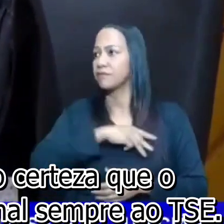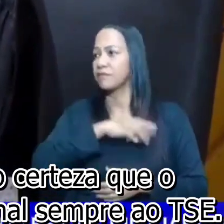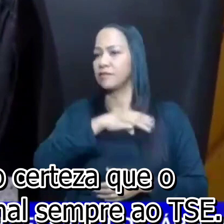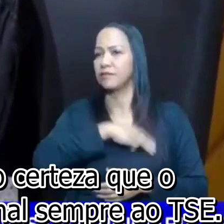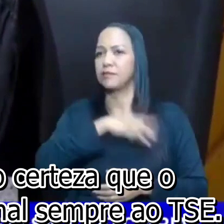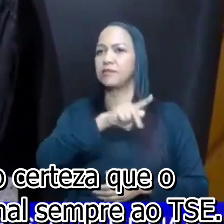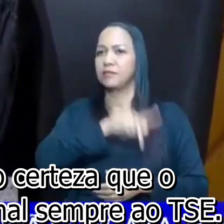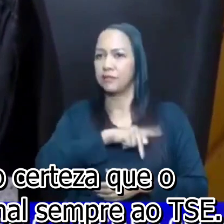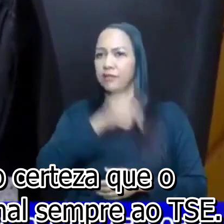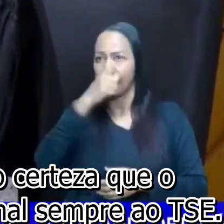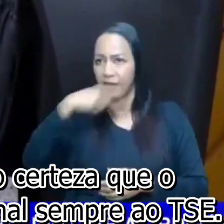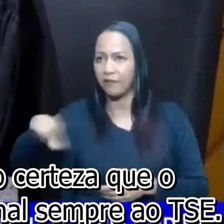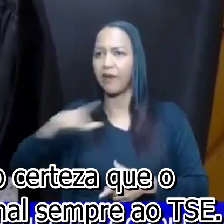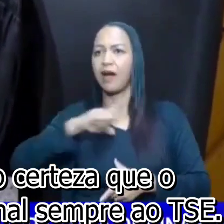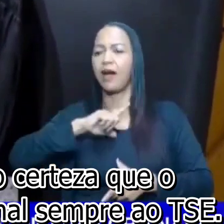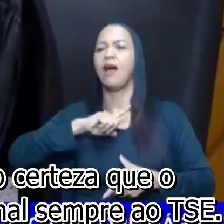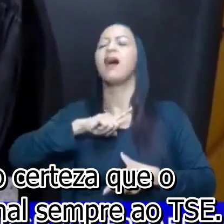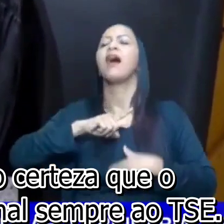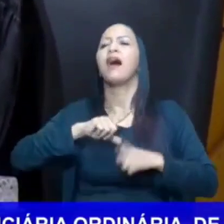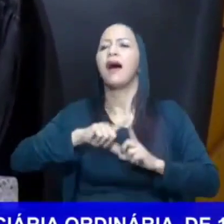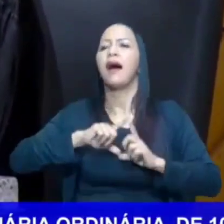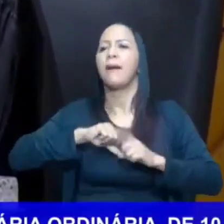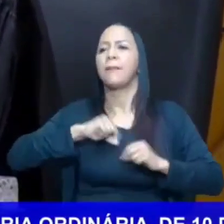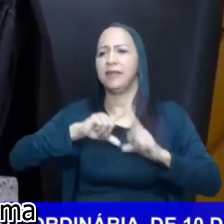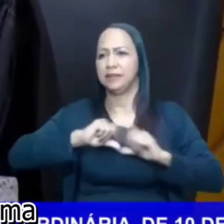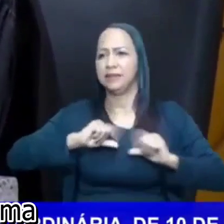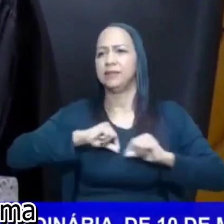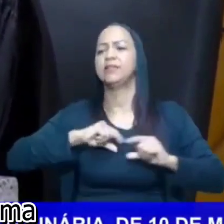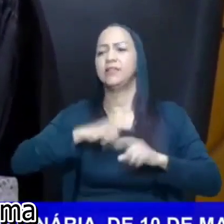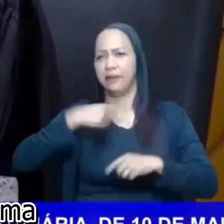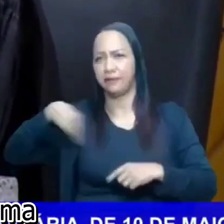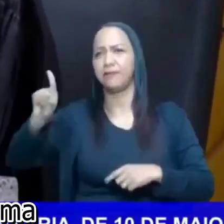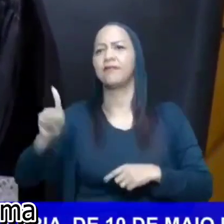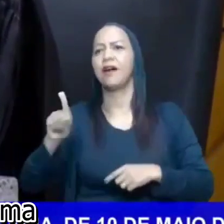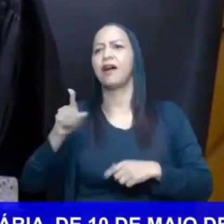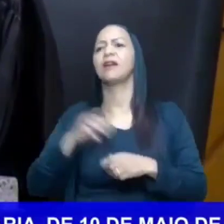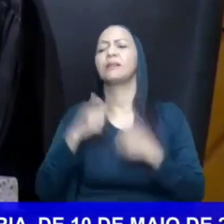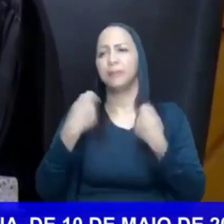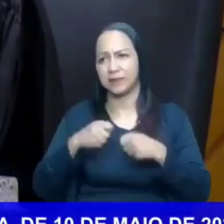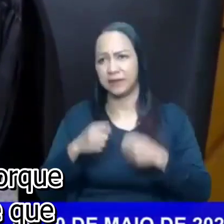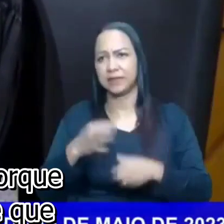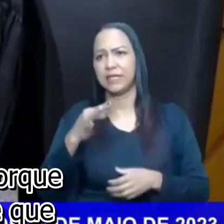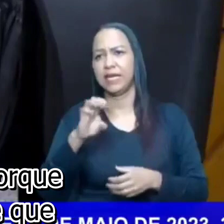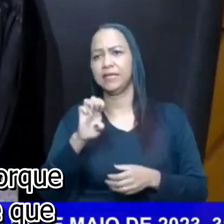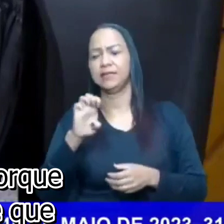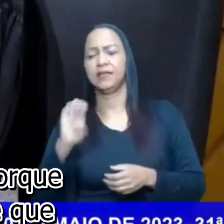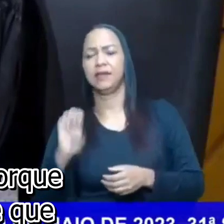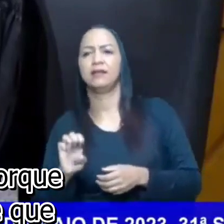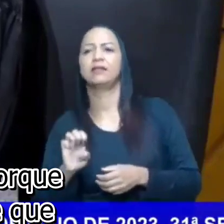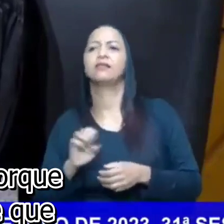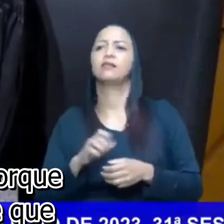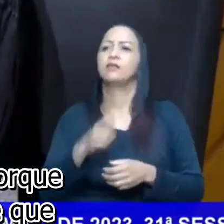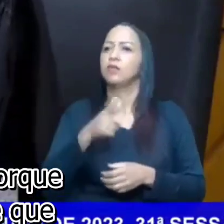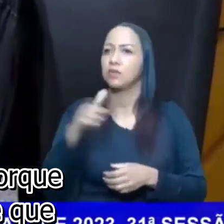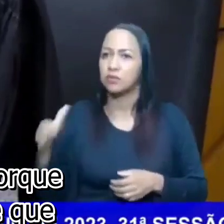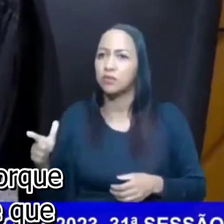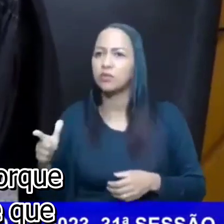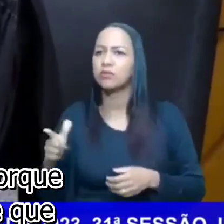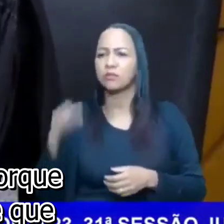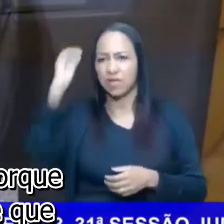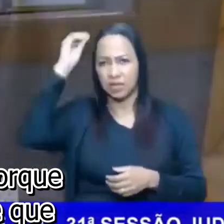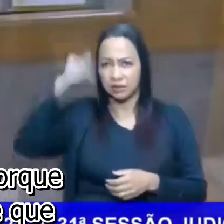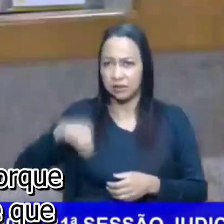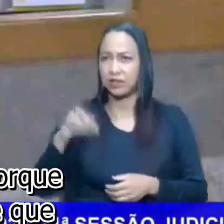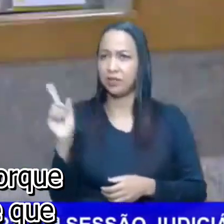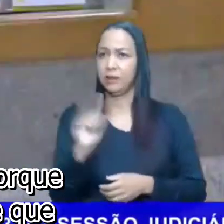vai levar isso a Brasília, a palavra final sempre é o TSE, eu acho que tem que ser feito dessa forma. Mas assim, não desanima não,